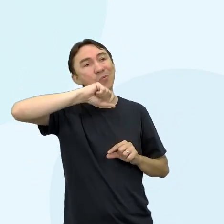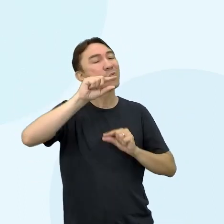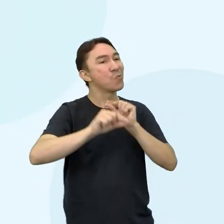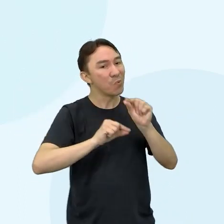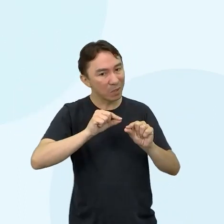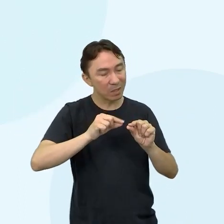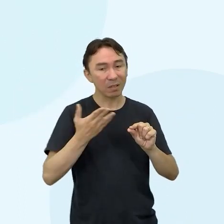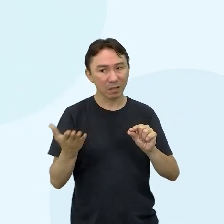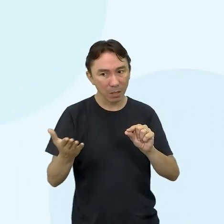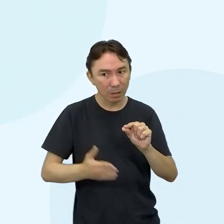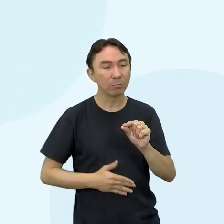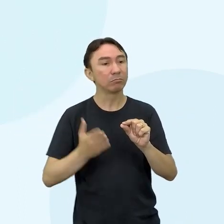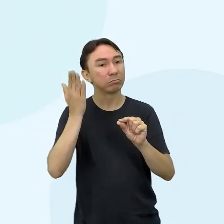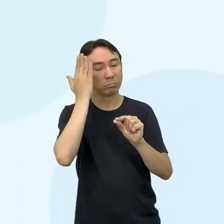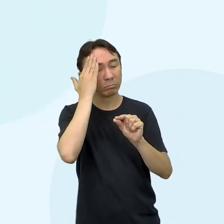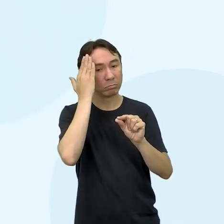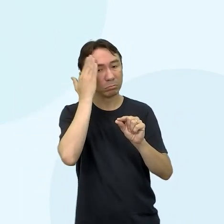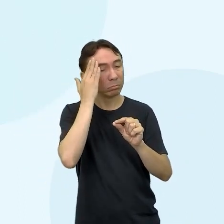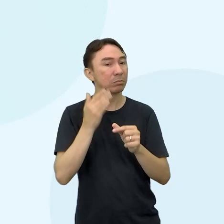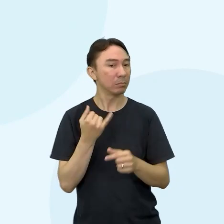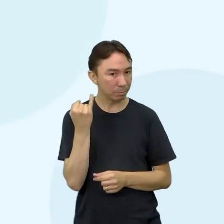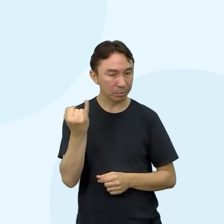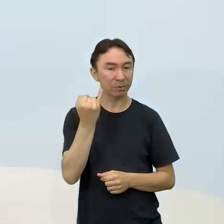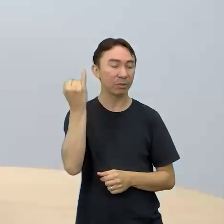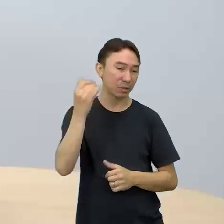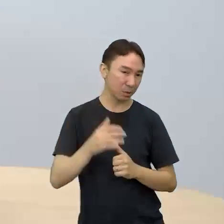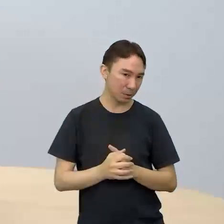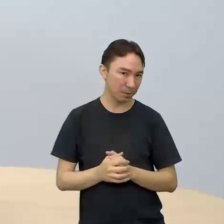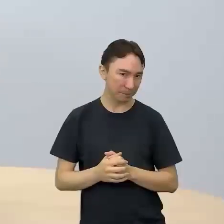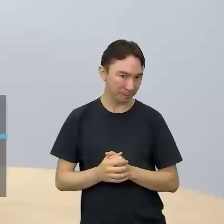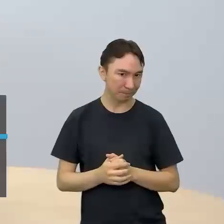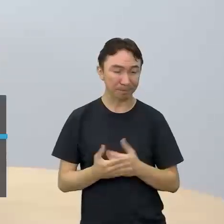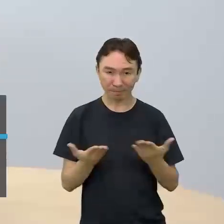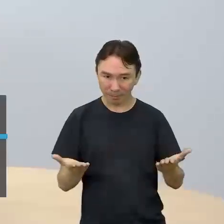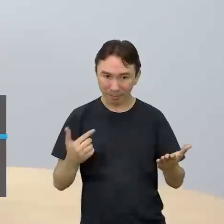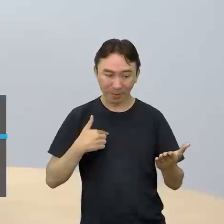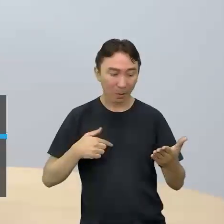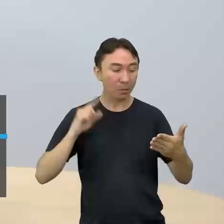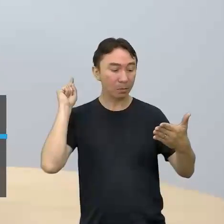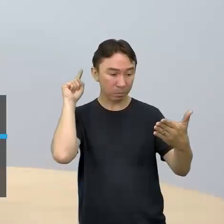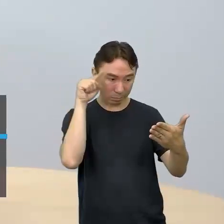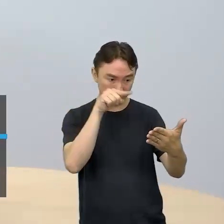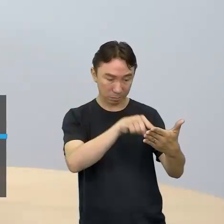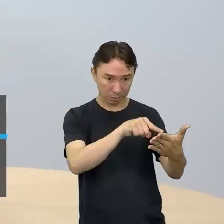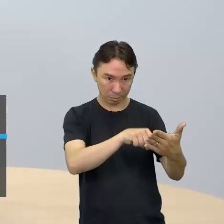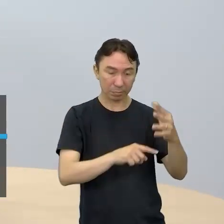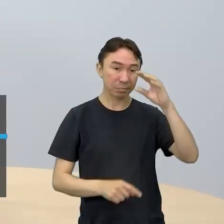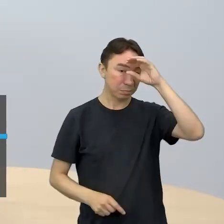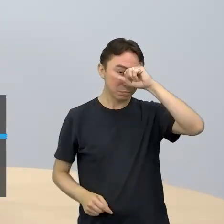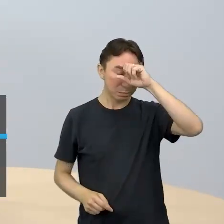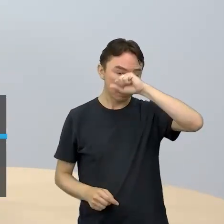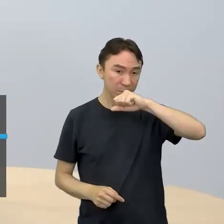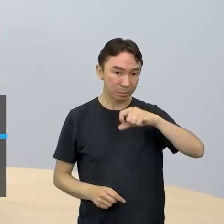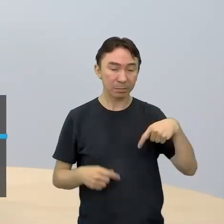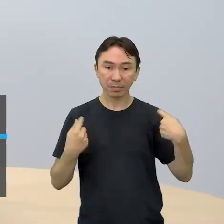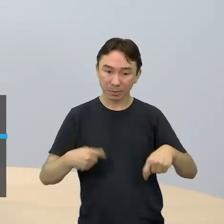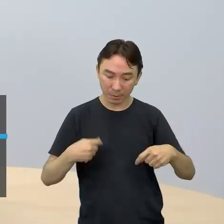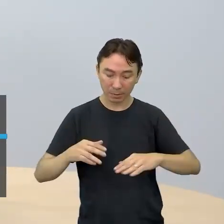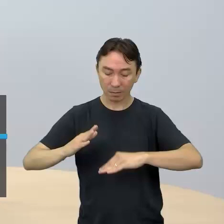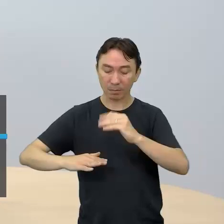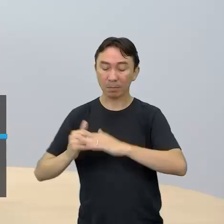estudos. Esses objetivos de aprendizagem, vale a pena a gente frisar, eles devem ser estabelecidos a partir das